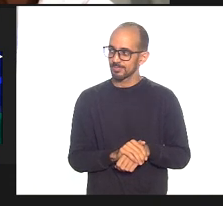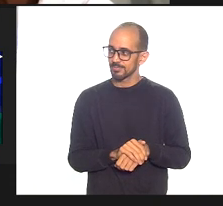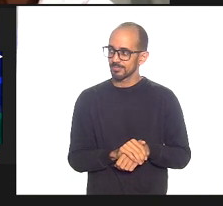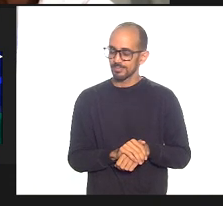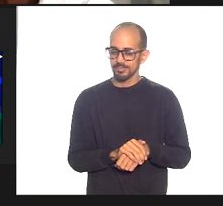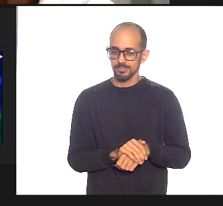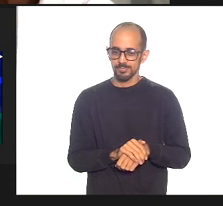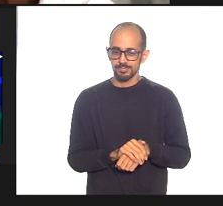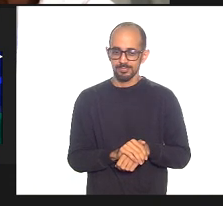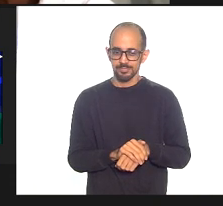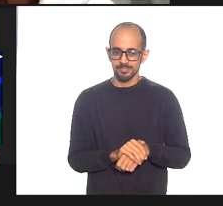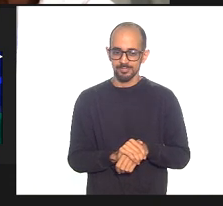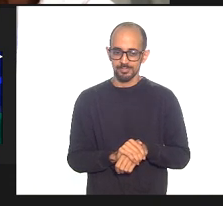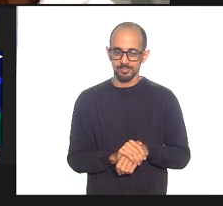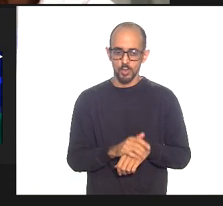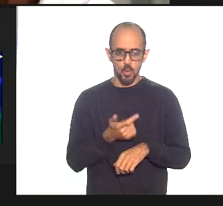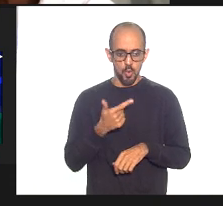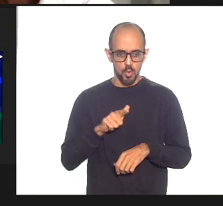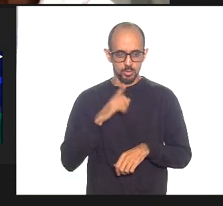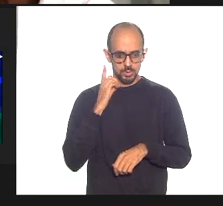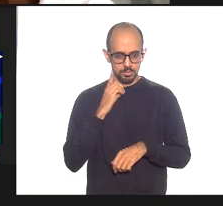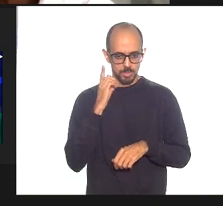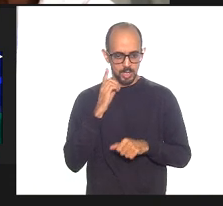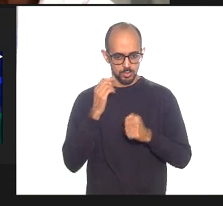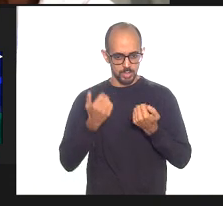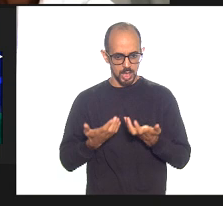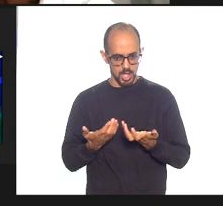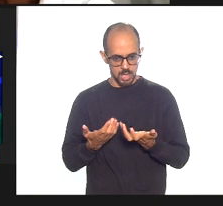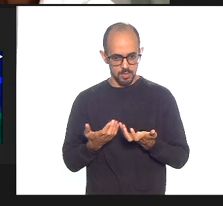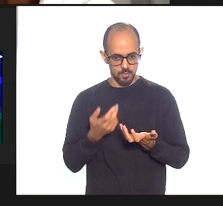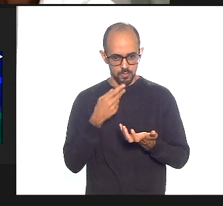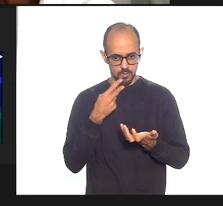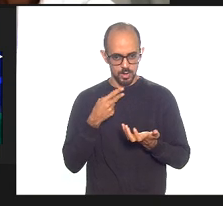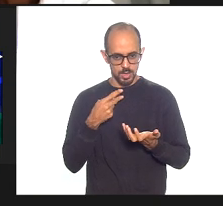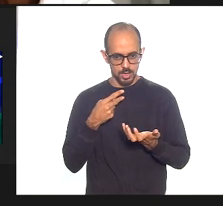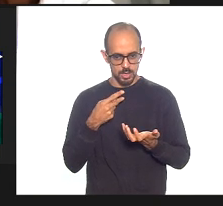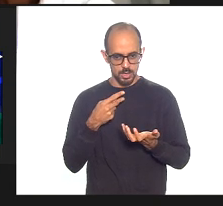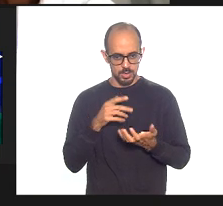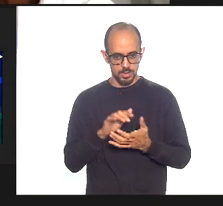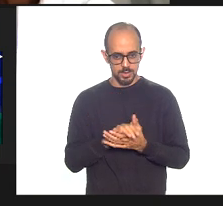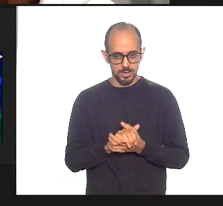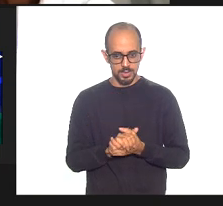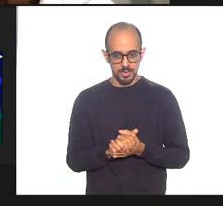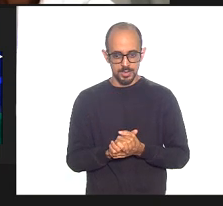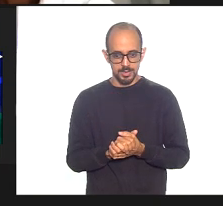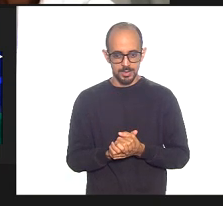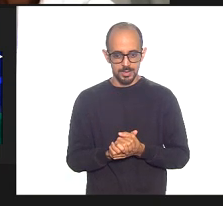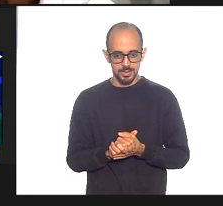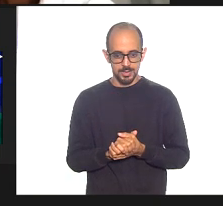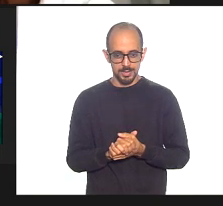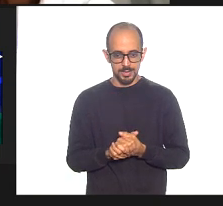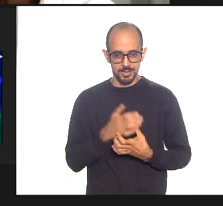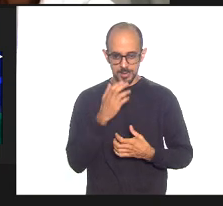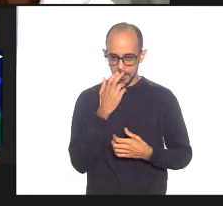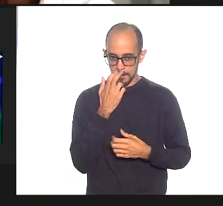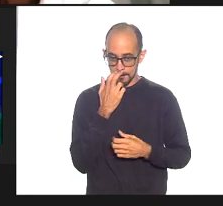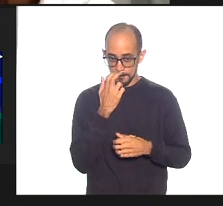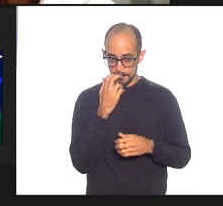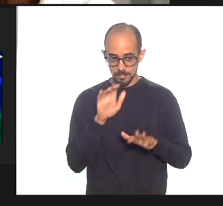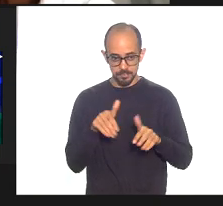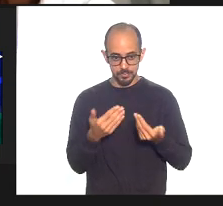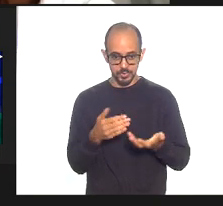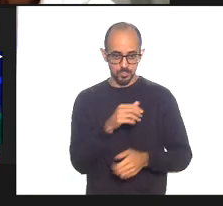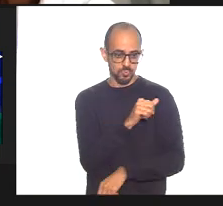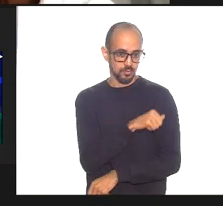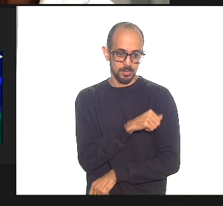a deputada algum outro parlamentar quer usar da palavra é bom então